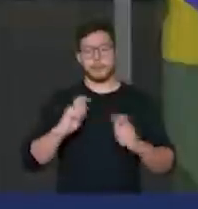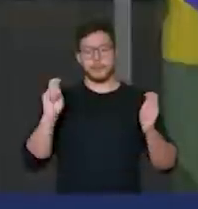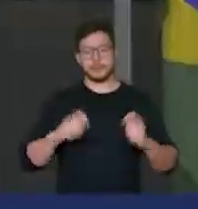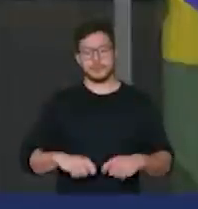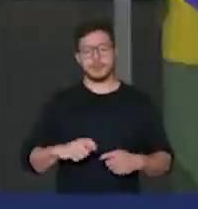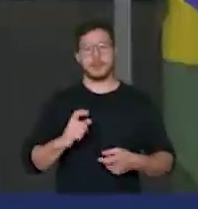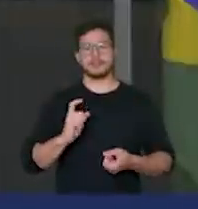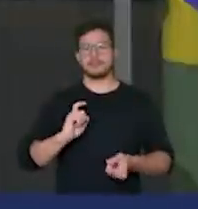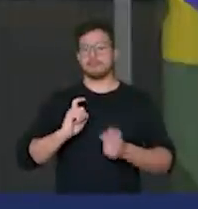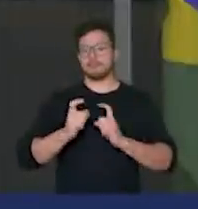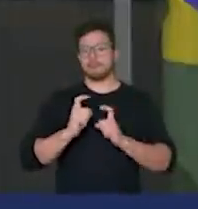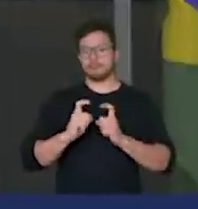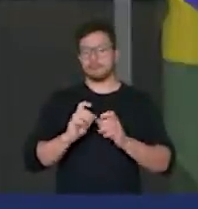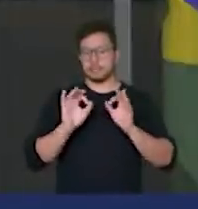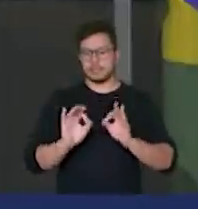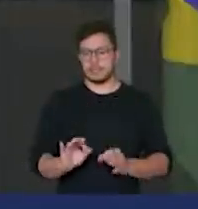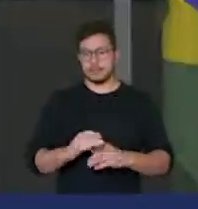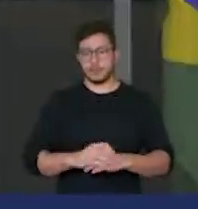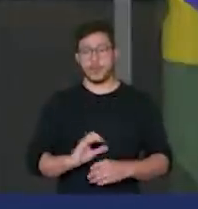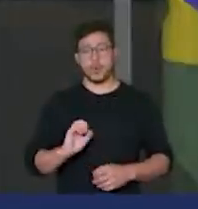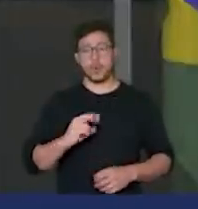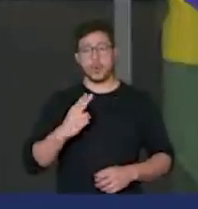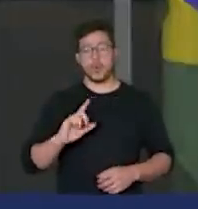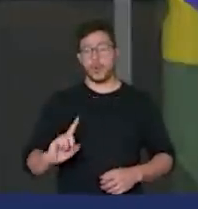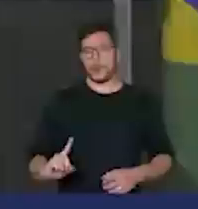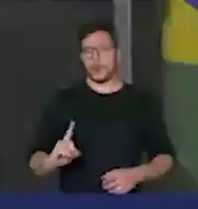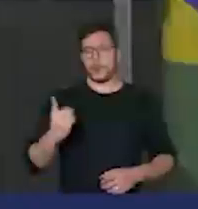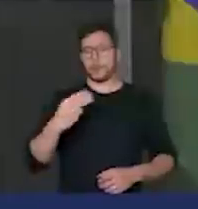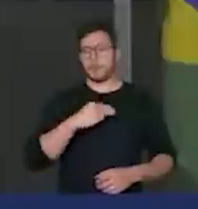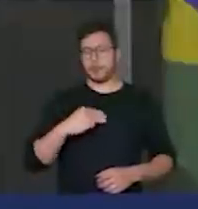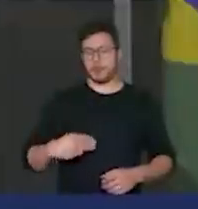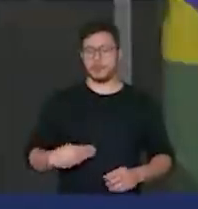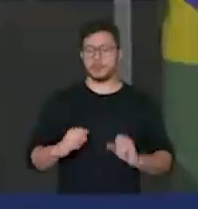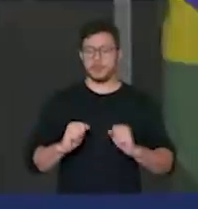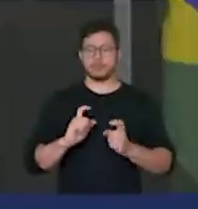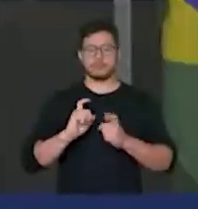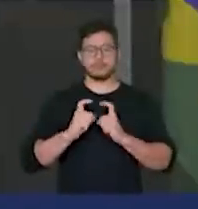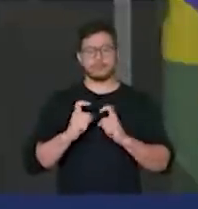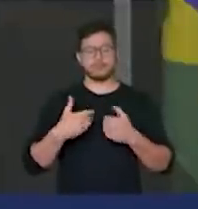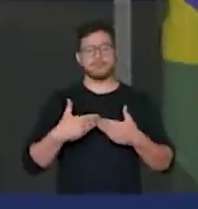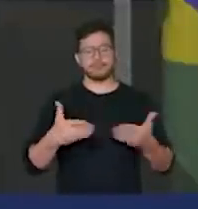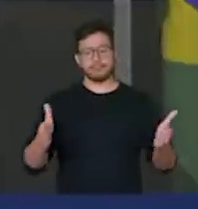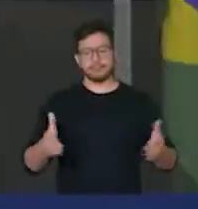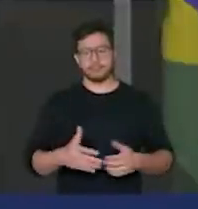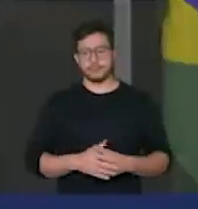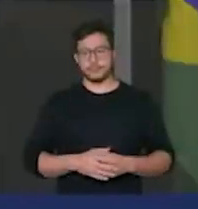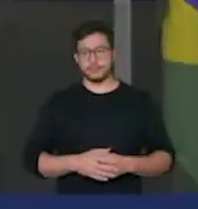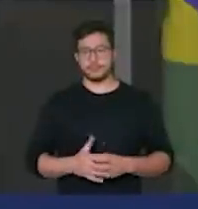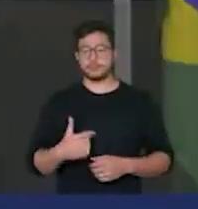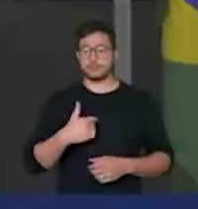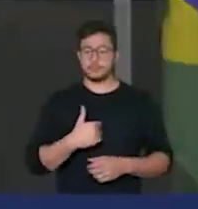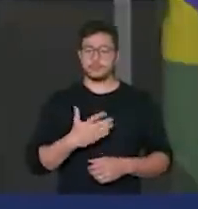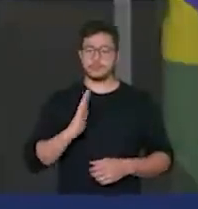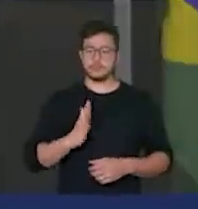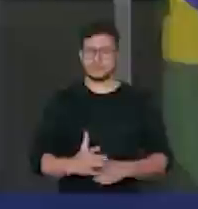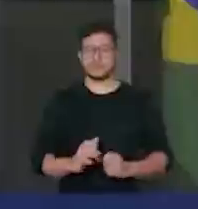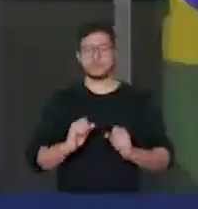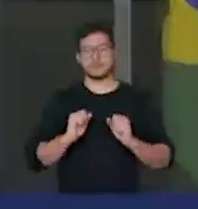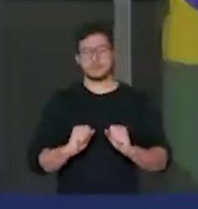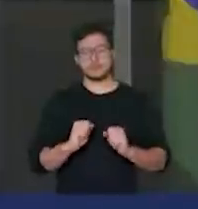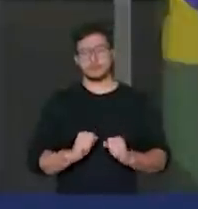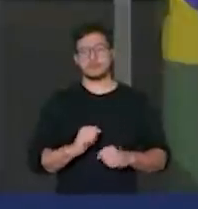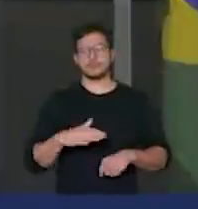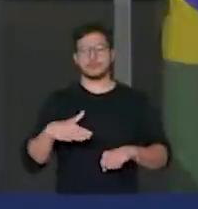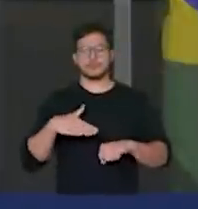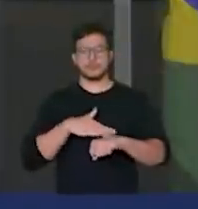para desenvolver suas políticas públicas, sem que o primeiro-ministro tivesse autonomia para desenvolver suas políticas públicas. Tive a oportunidade,